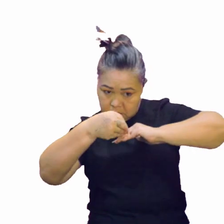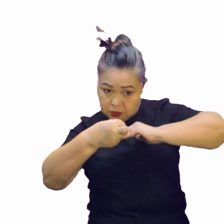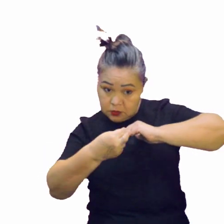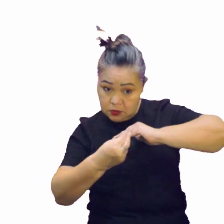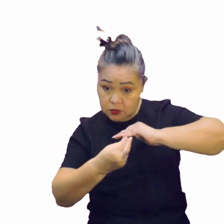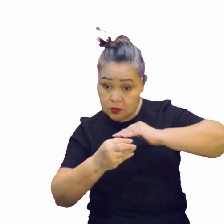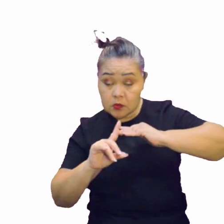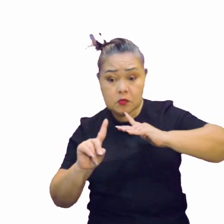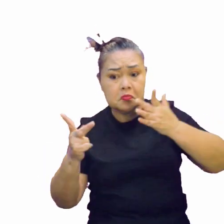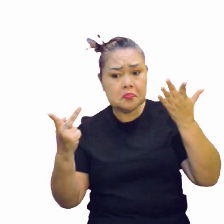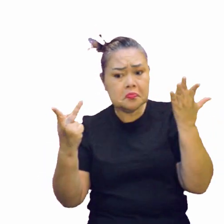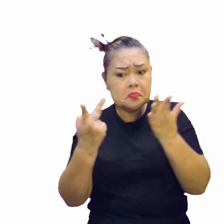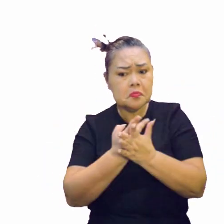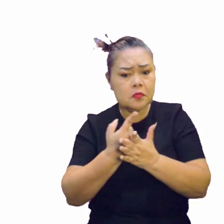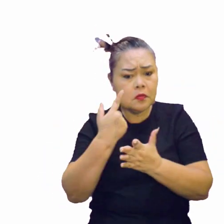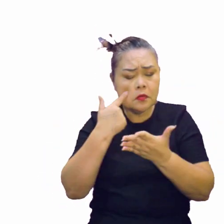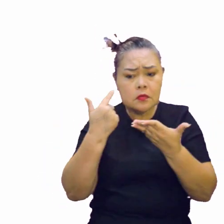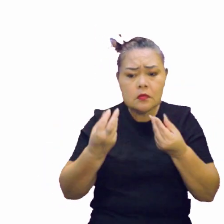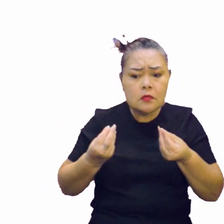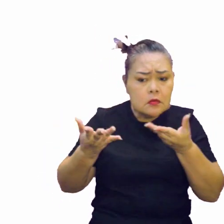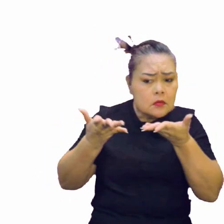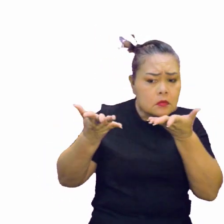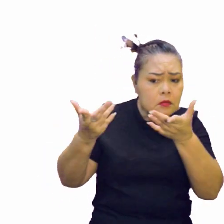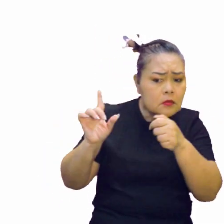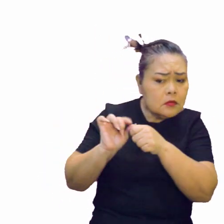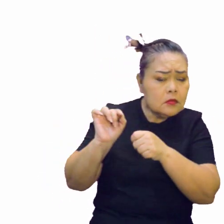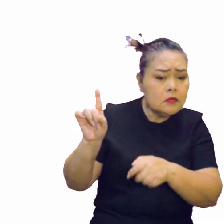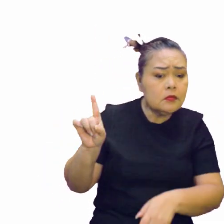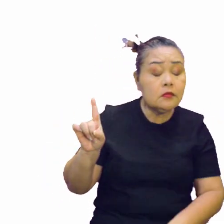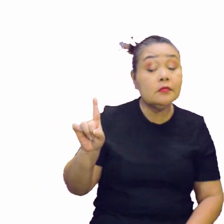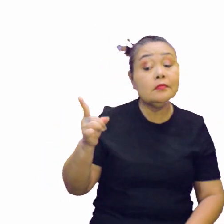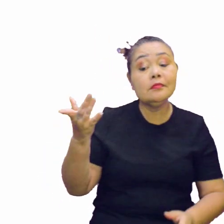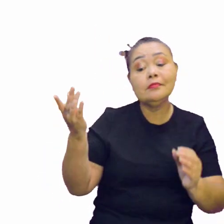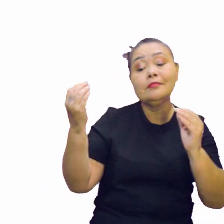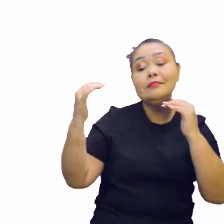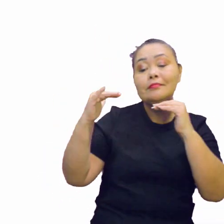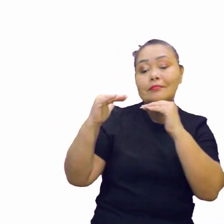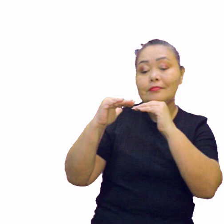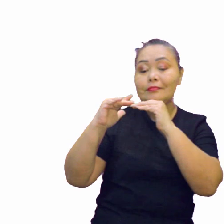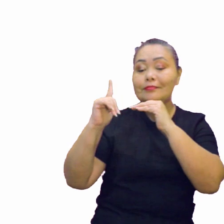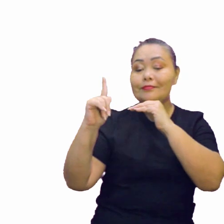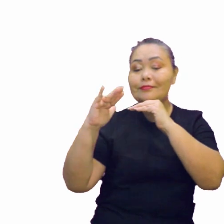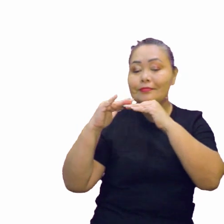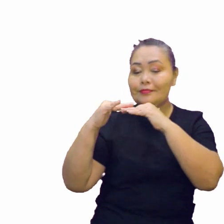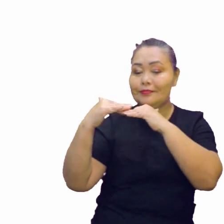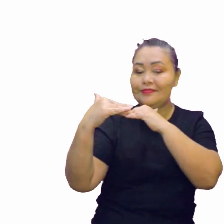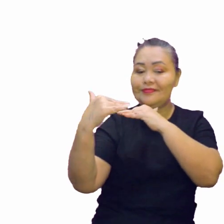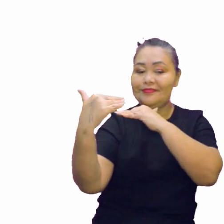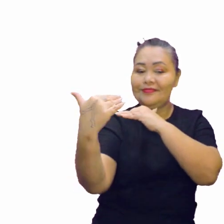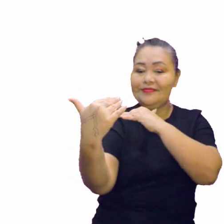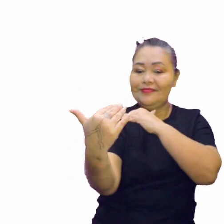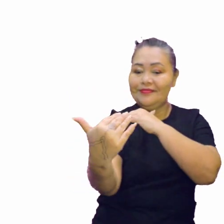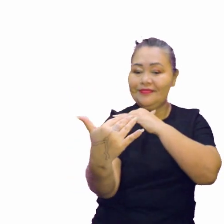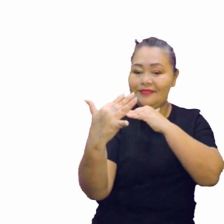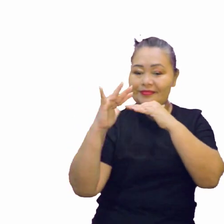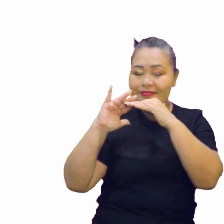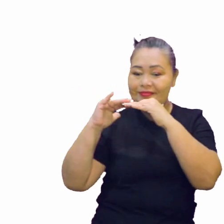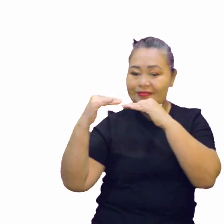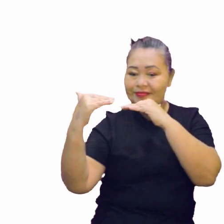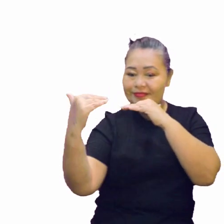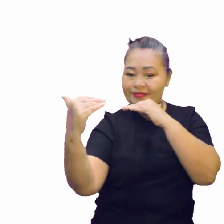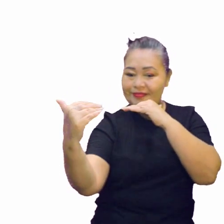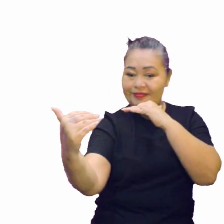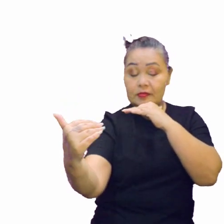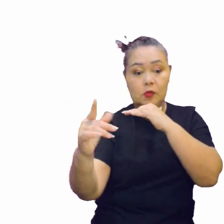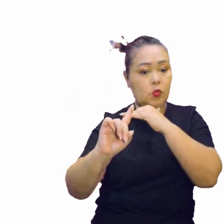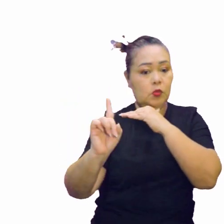está proporcionando isso? Porção geográfica acidentada. Então, não é só uma necessidade, não é só uma coisa para